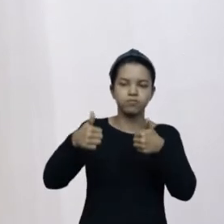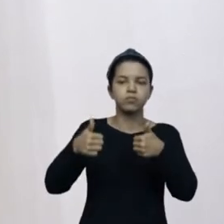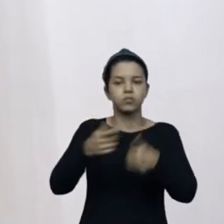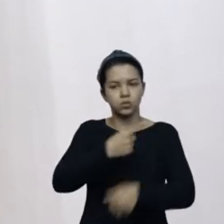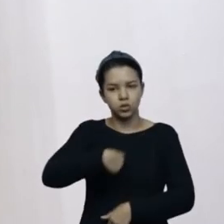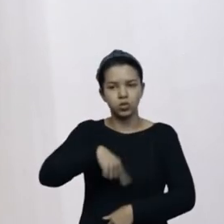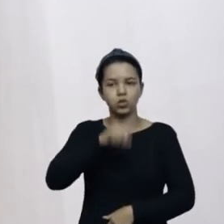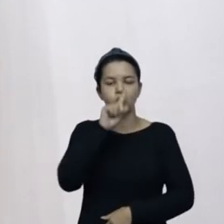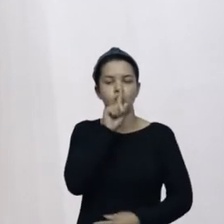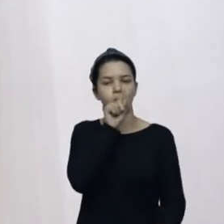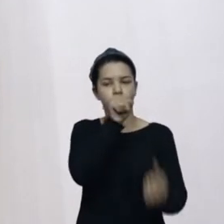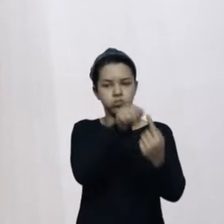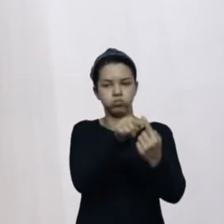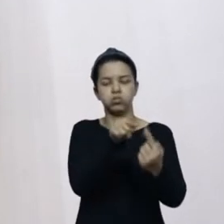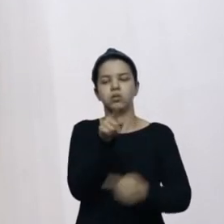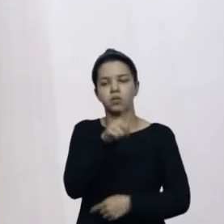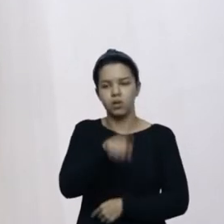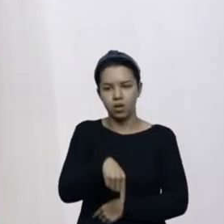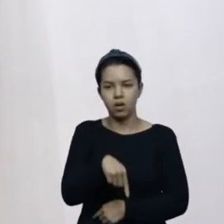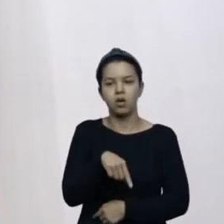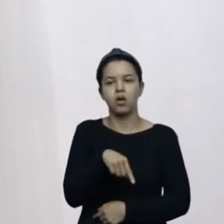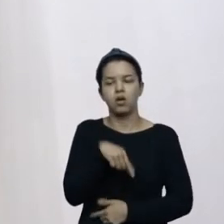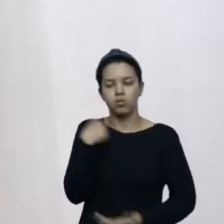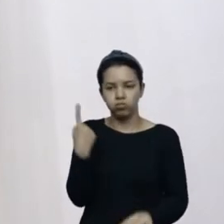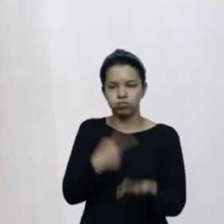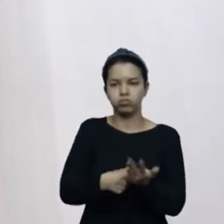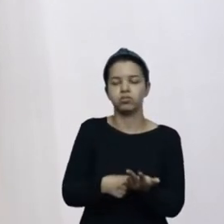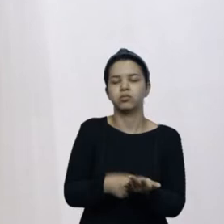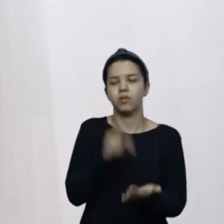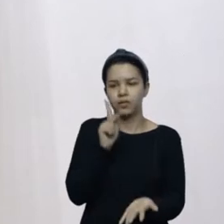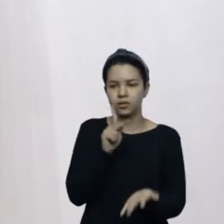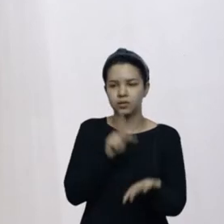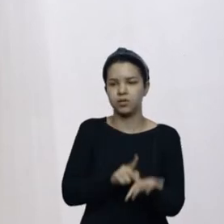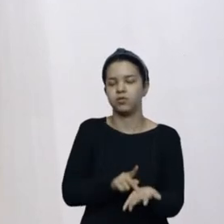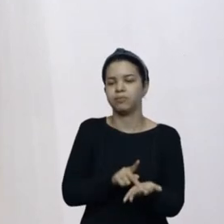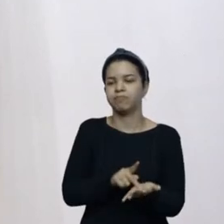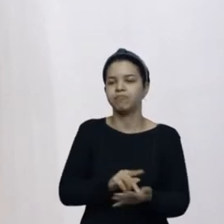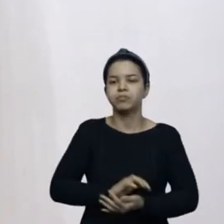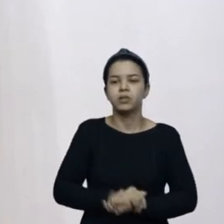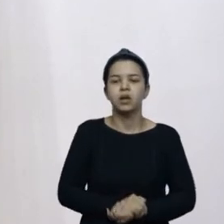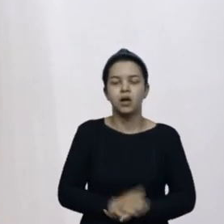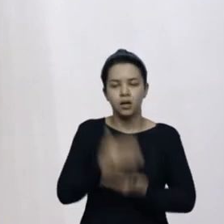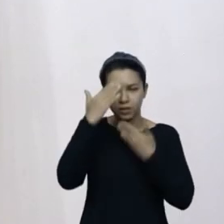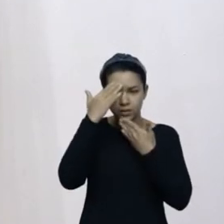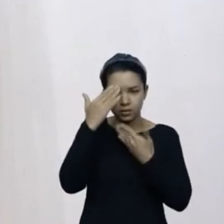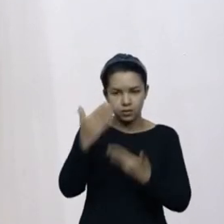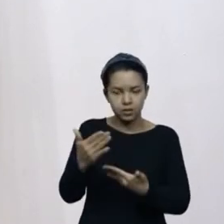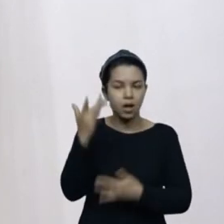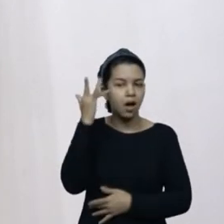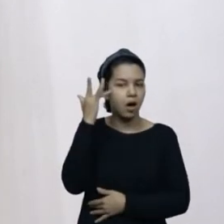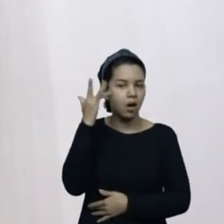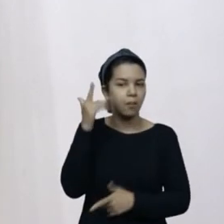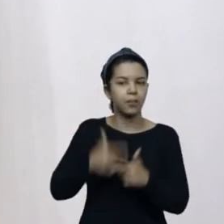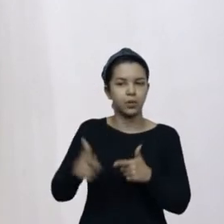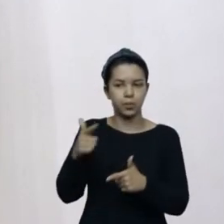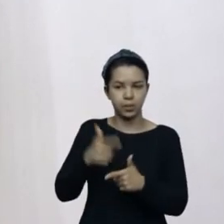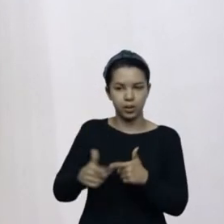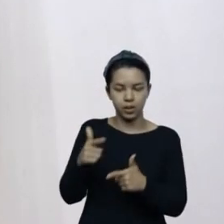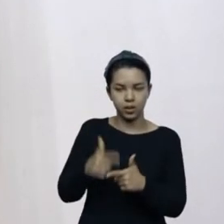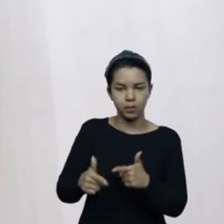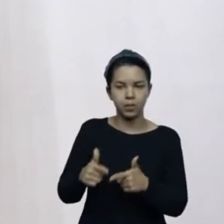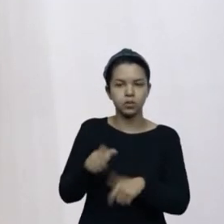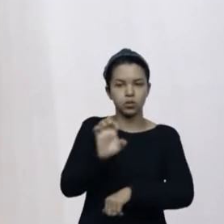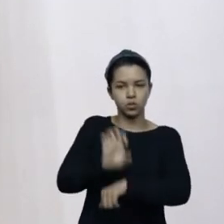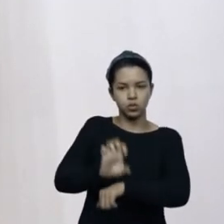nossa intenção, nossa missão, na verdade. Então, aqui agradeço acho que o problema não é do